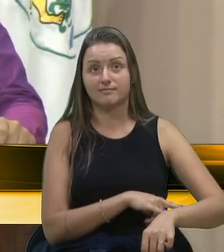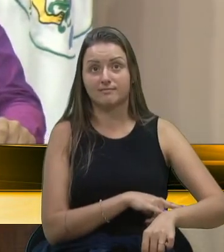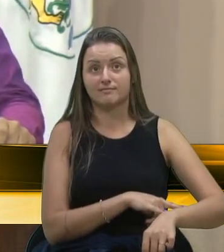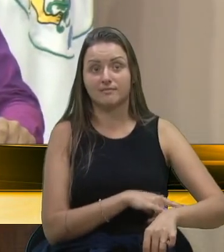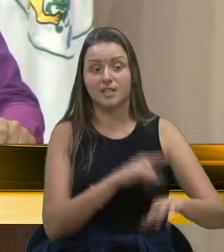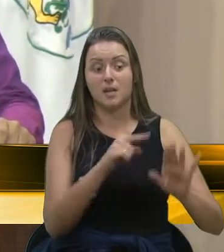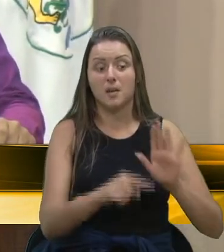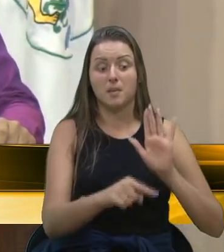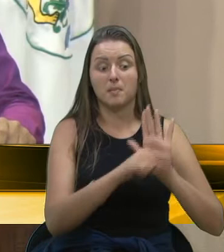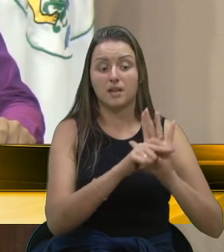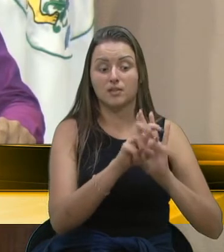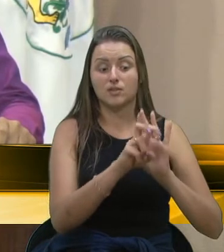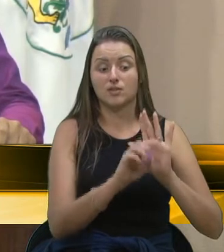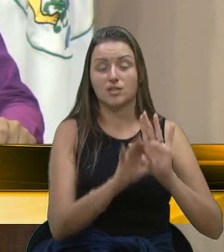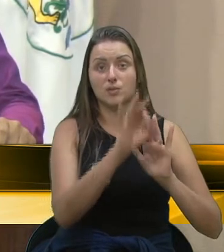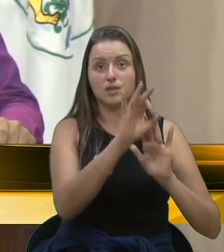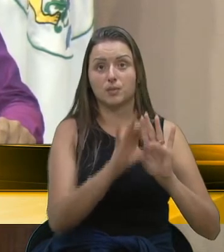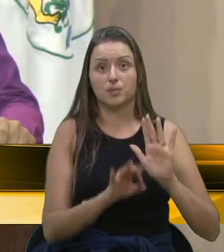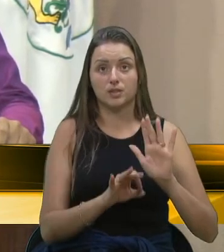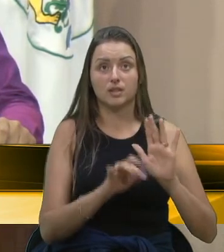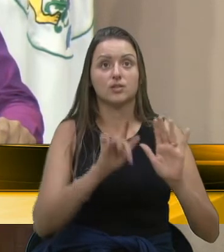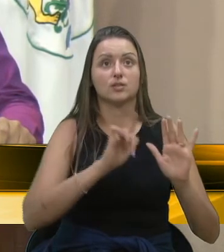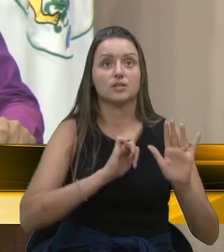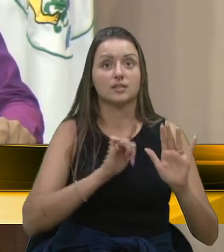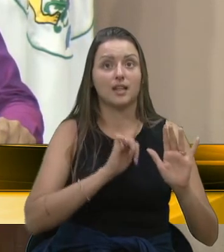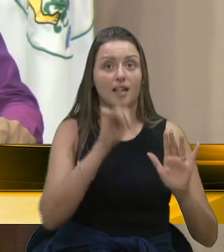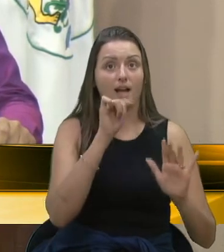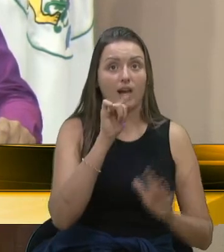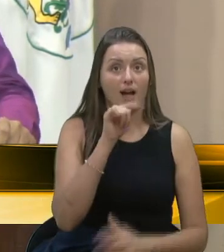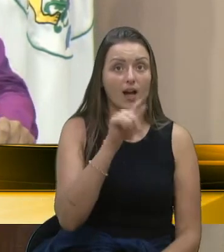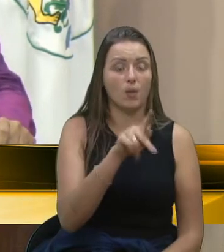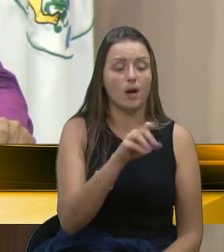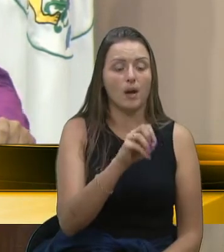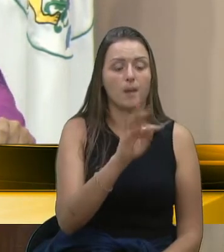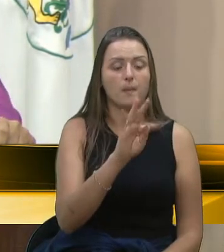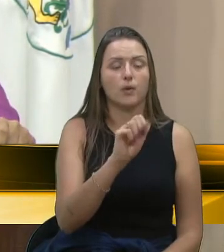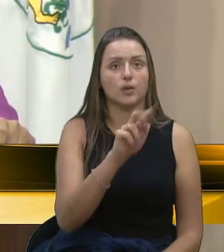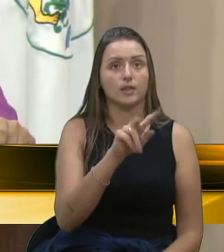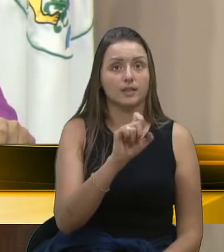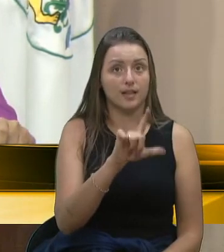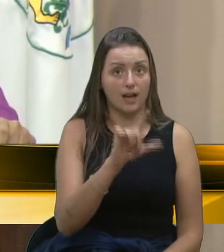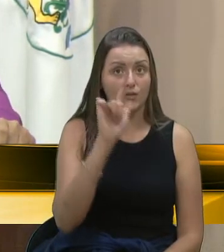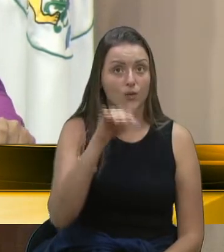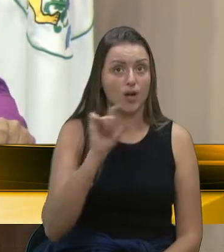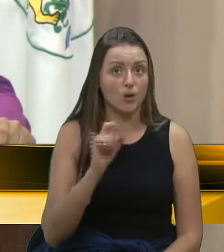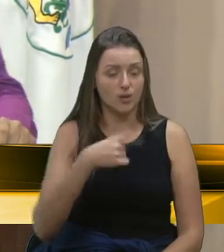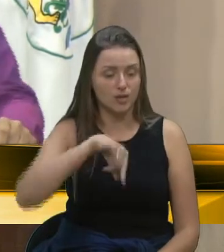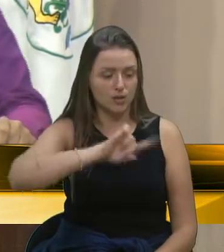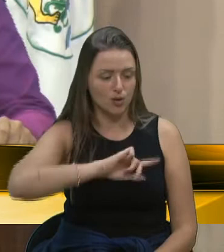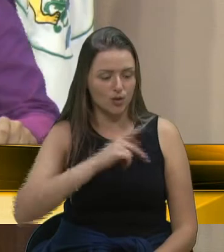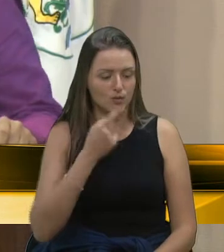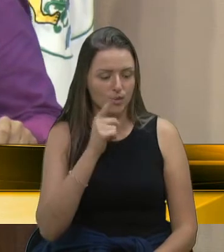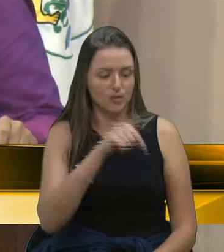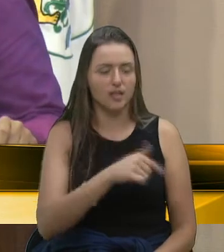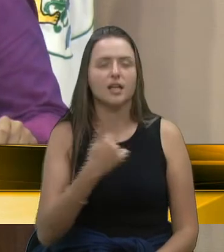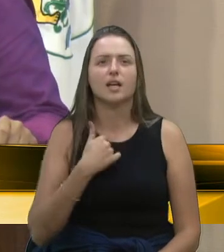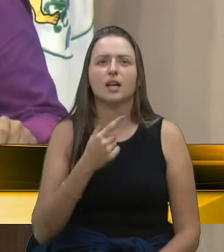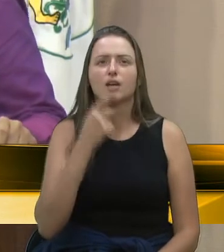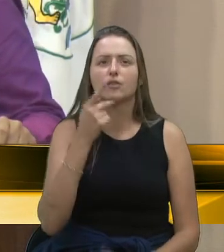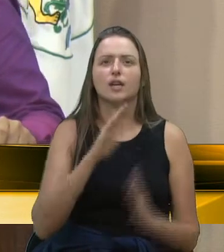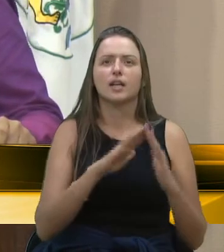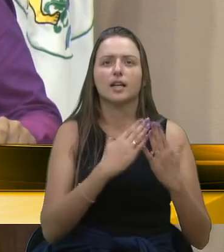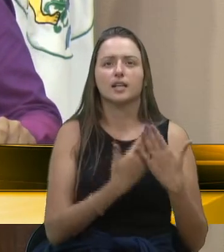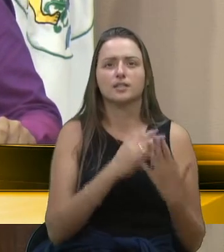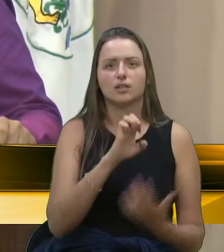Menos de 50% das escolas dispõem de água potável. É disso que nós estamos falando. Eu visitei a escola